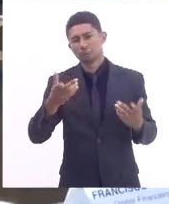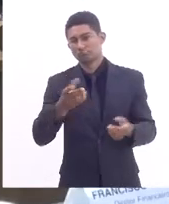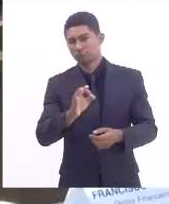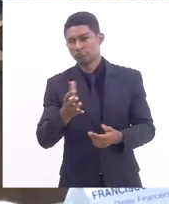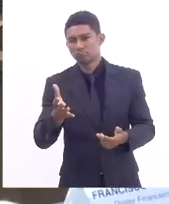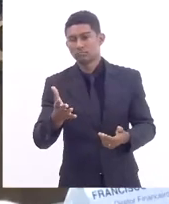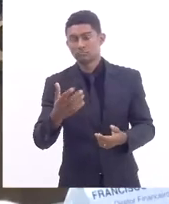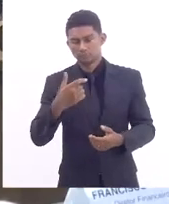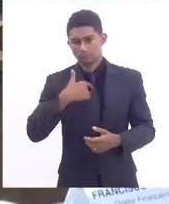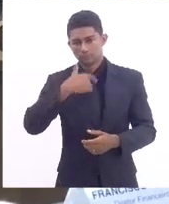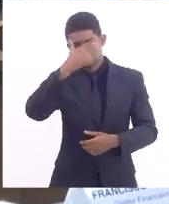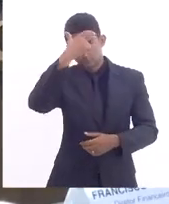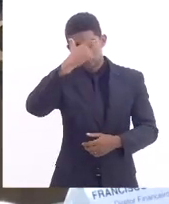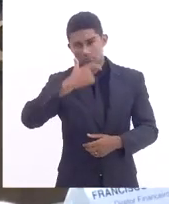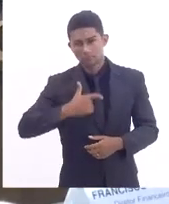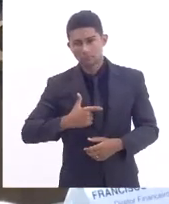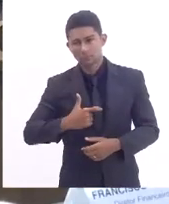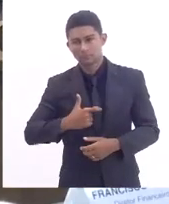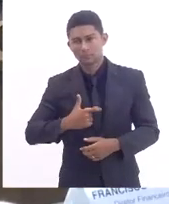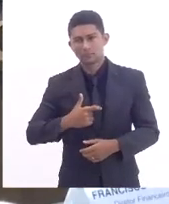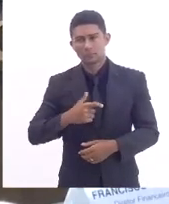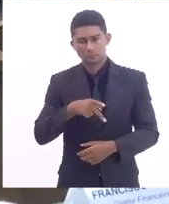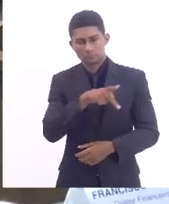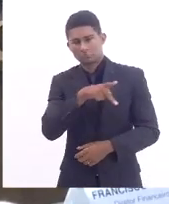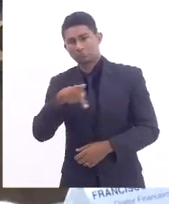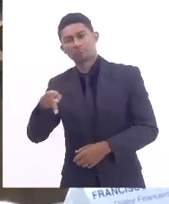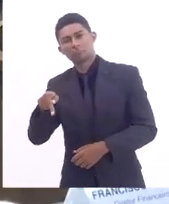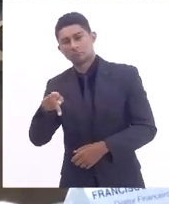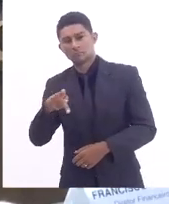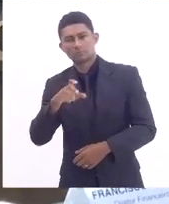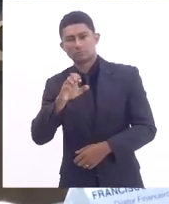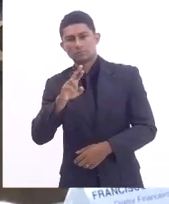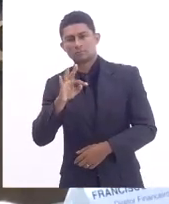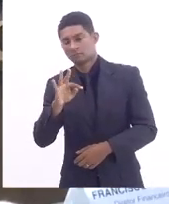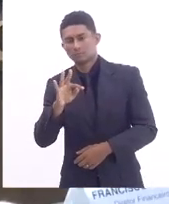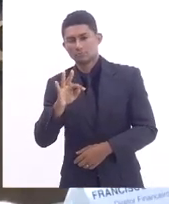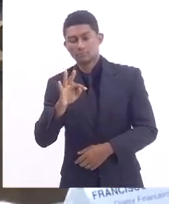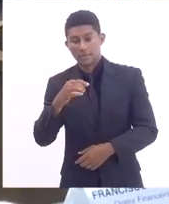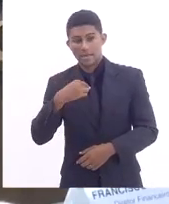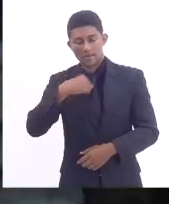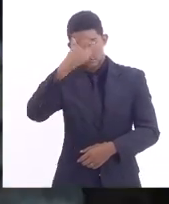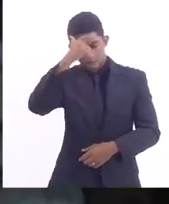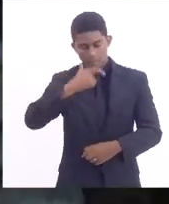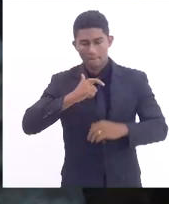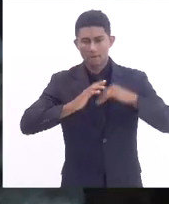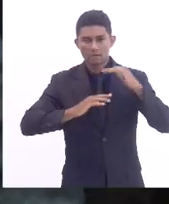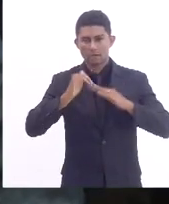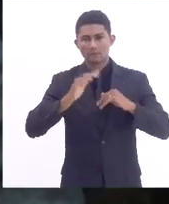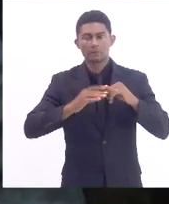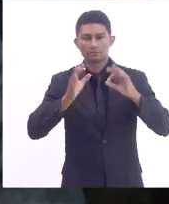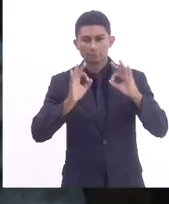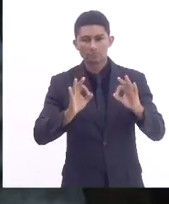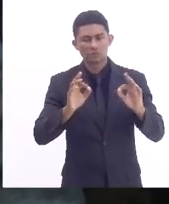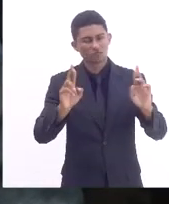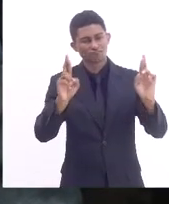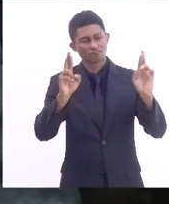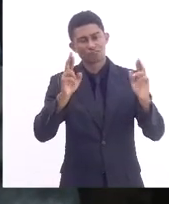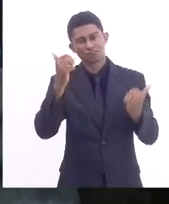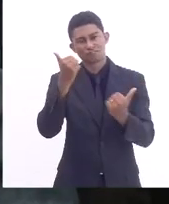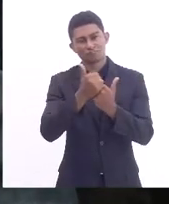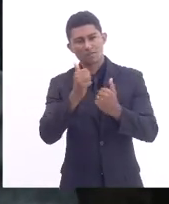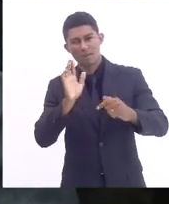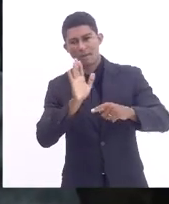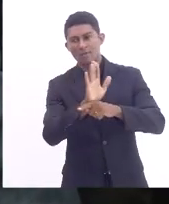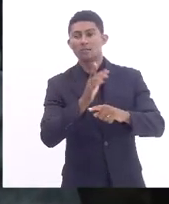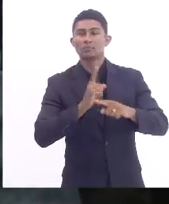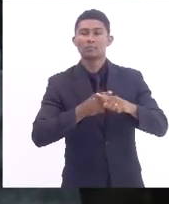eu como técnico não com presentes CRT estarei torcendo e ajudando contribuído Que Como disse aqui